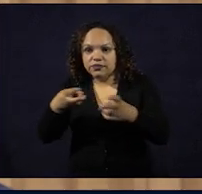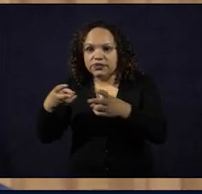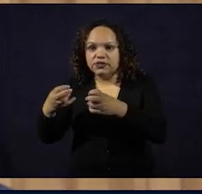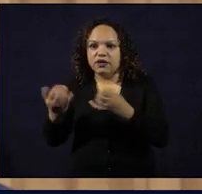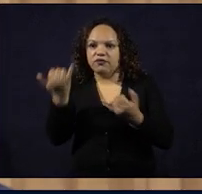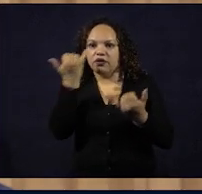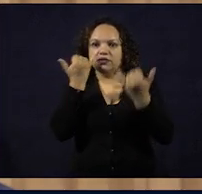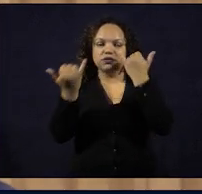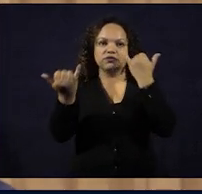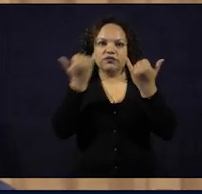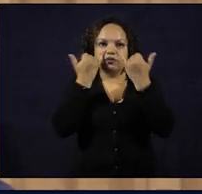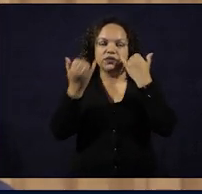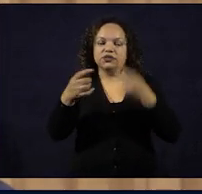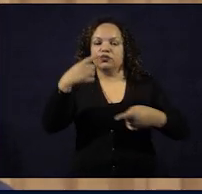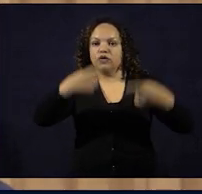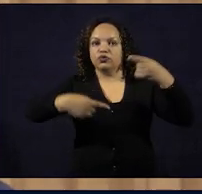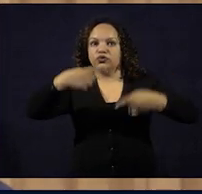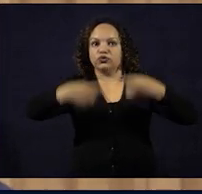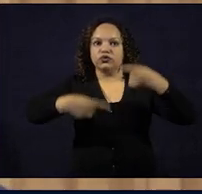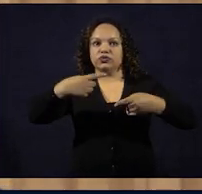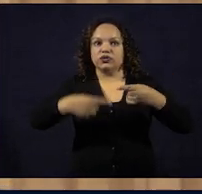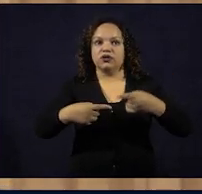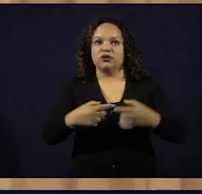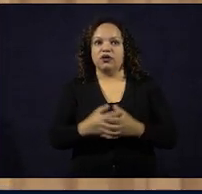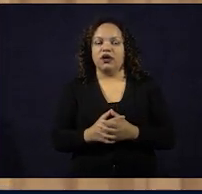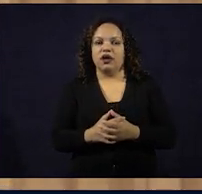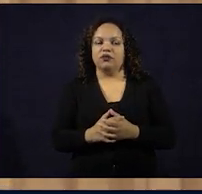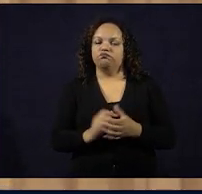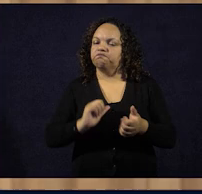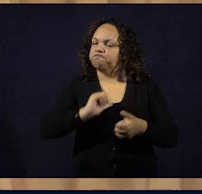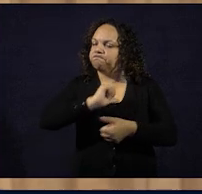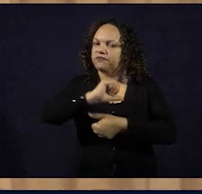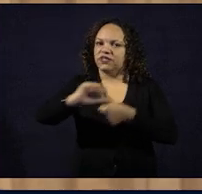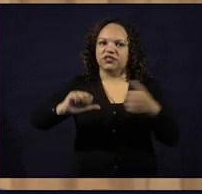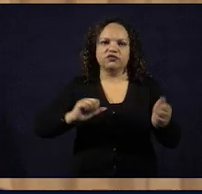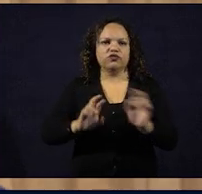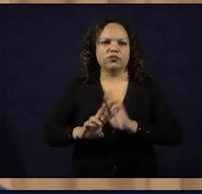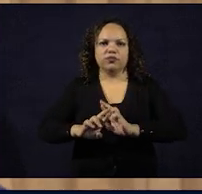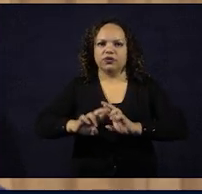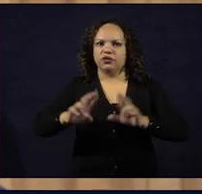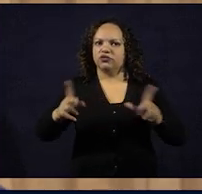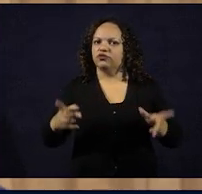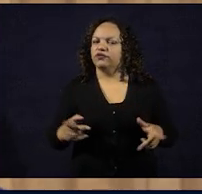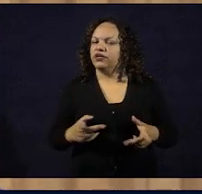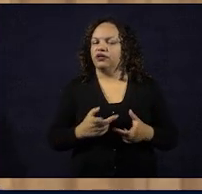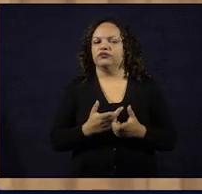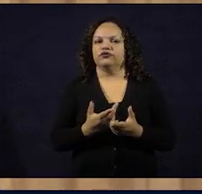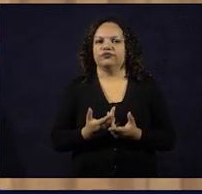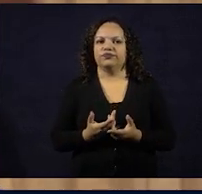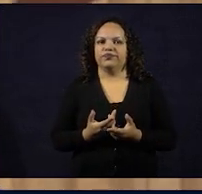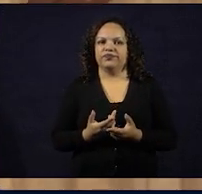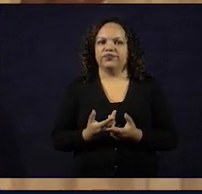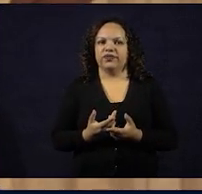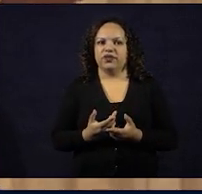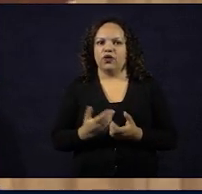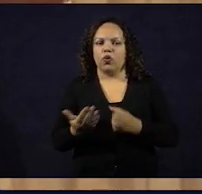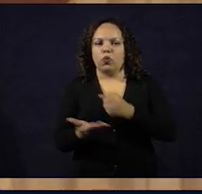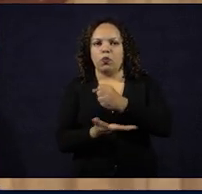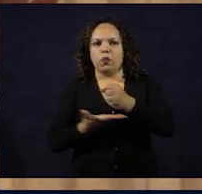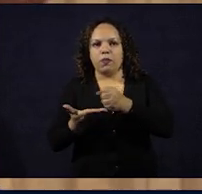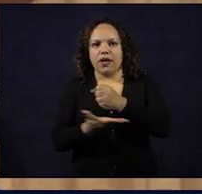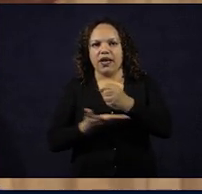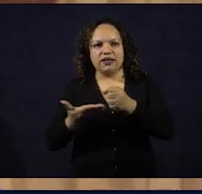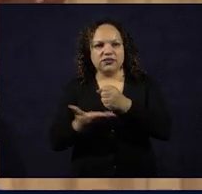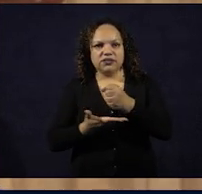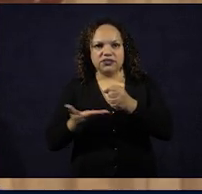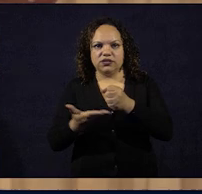informação a discussão ela começa em outro nível de granualidade de profundidade então o básico a